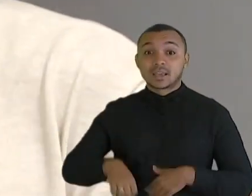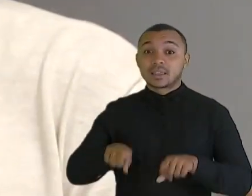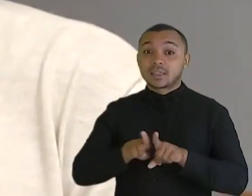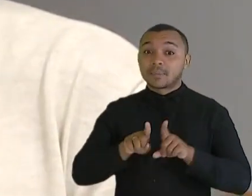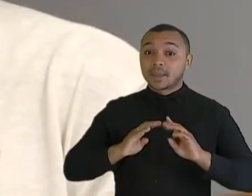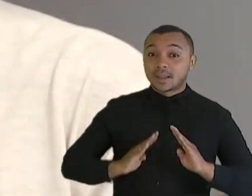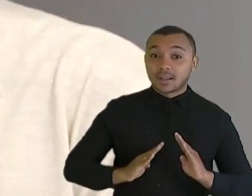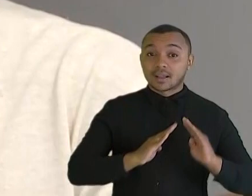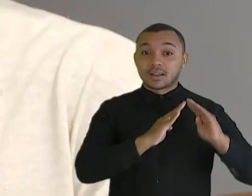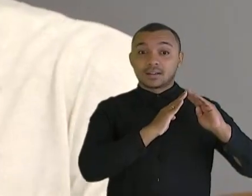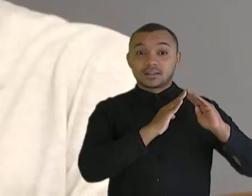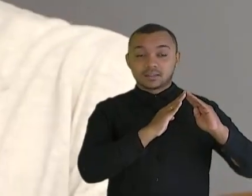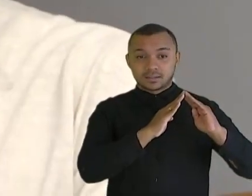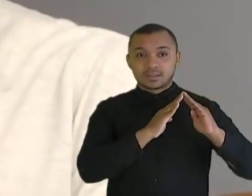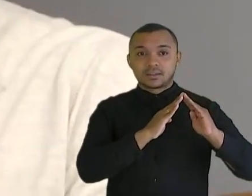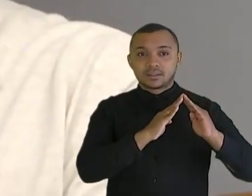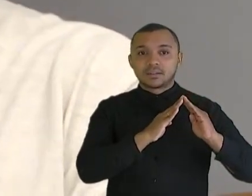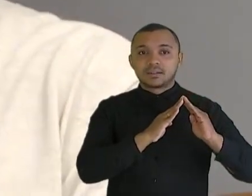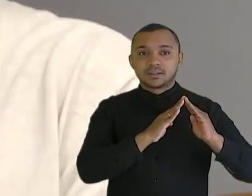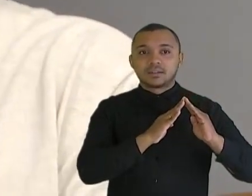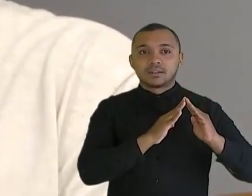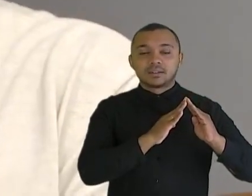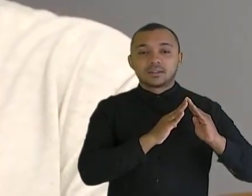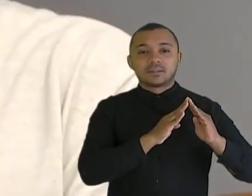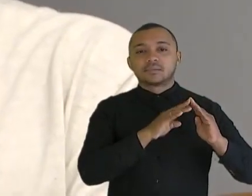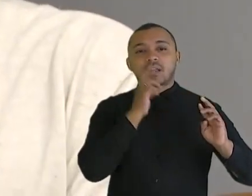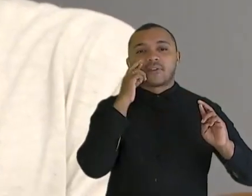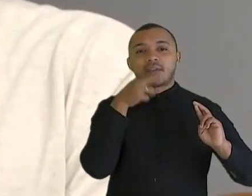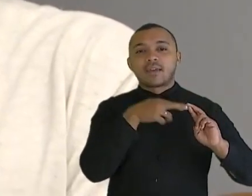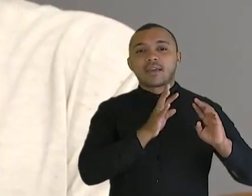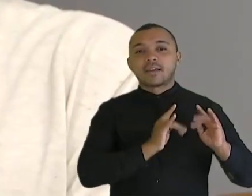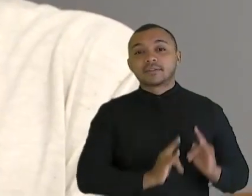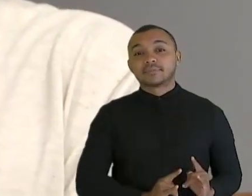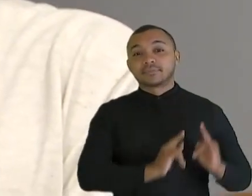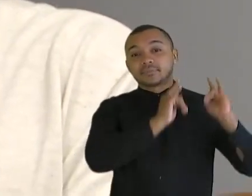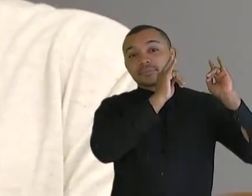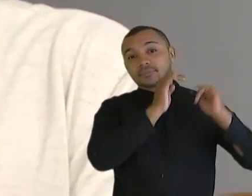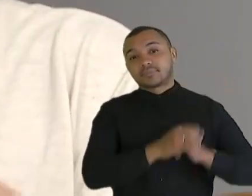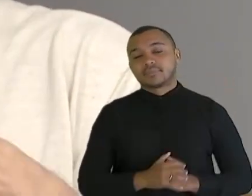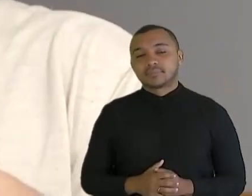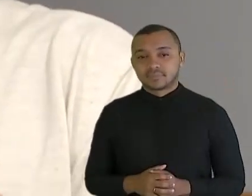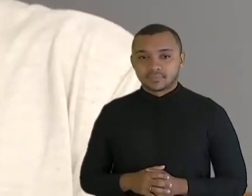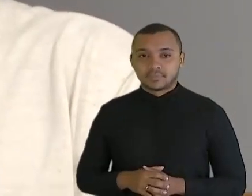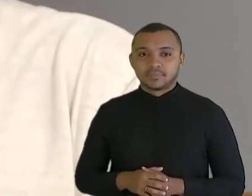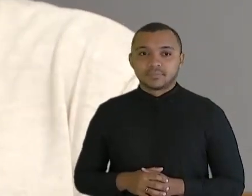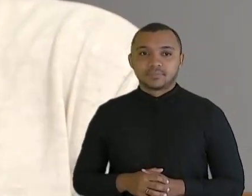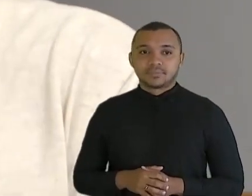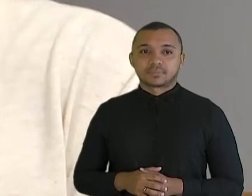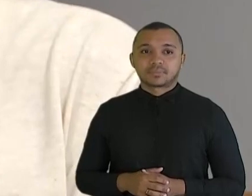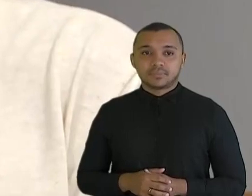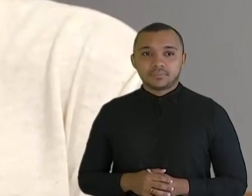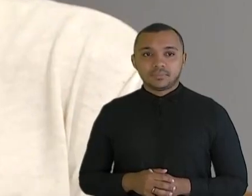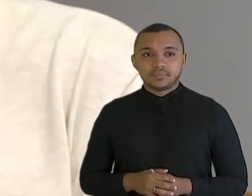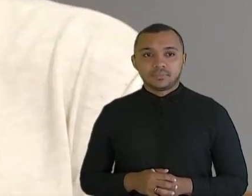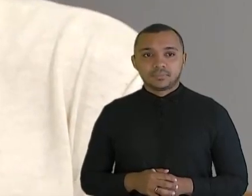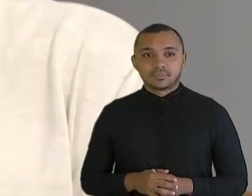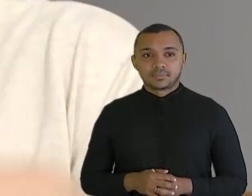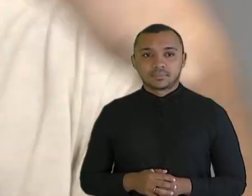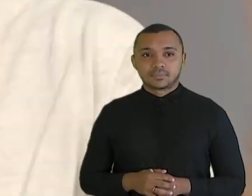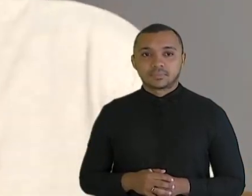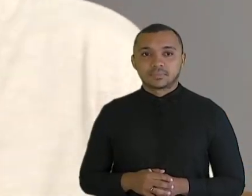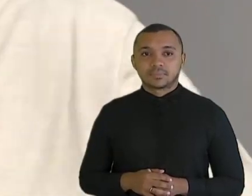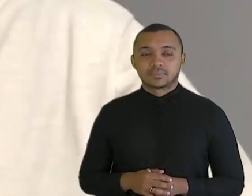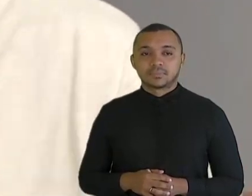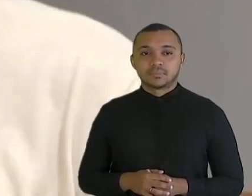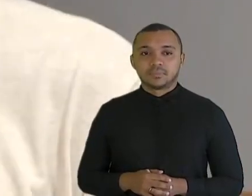moradia, que é a referência ao condomínio, né? E tem um conjunto bem atual de coisas,